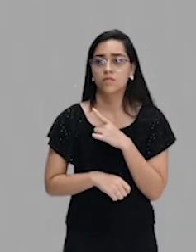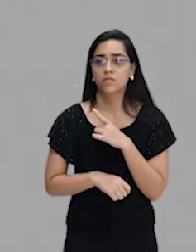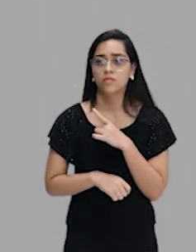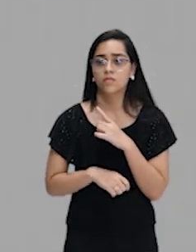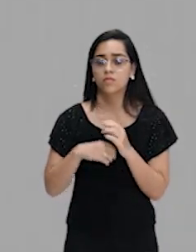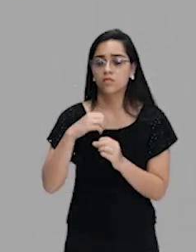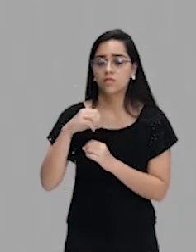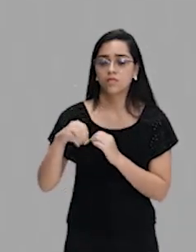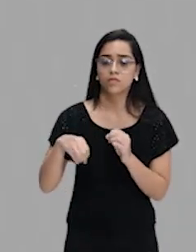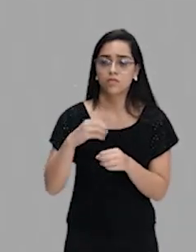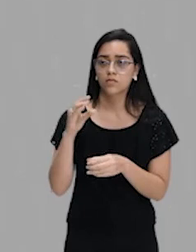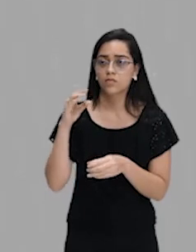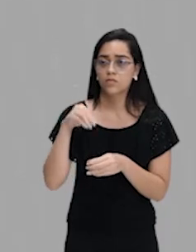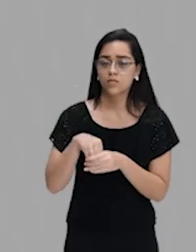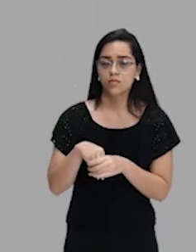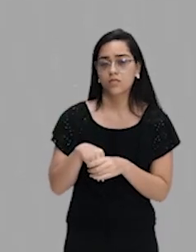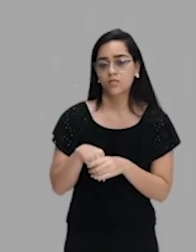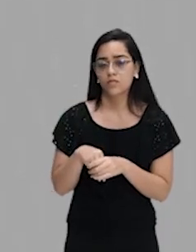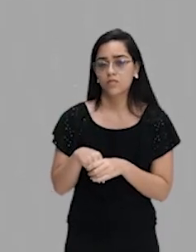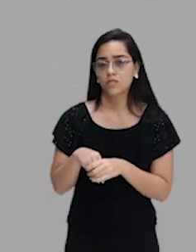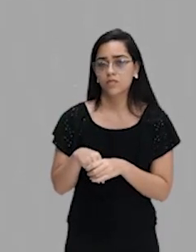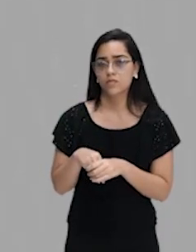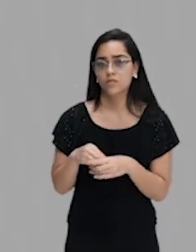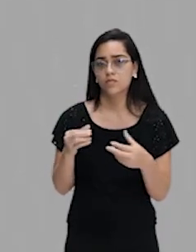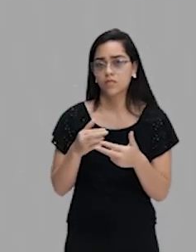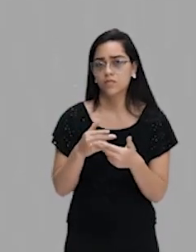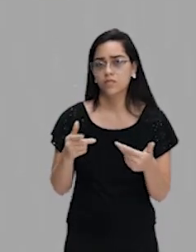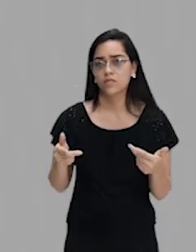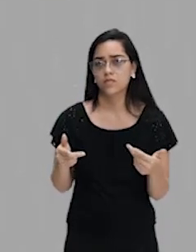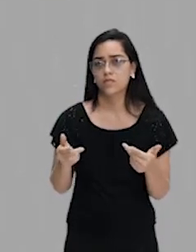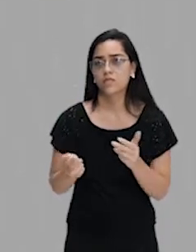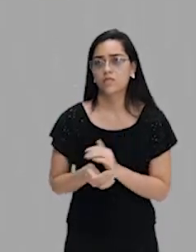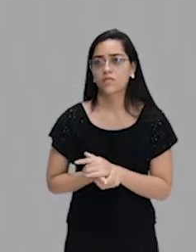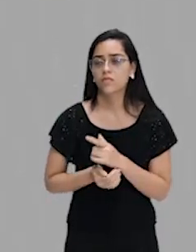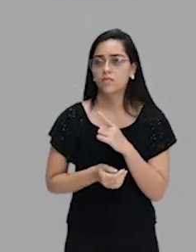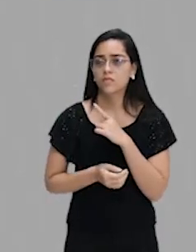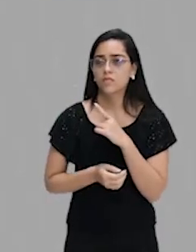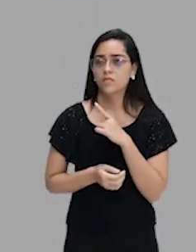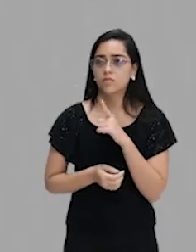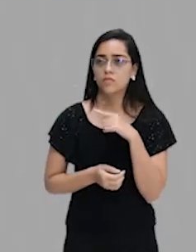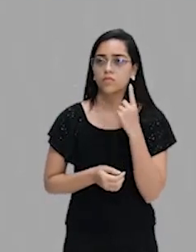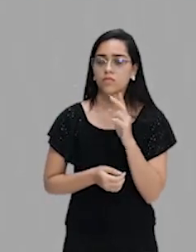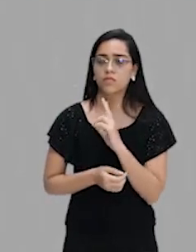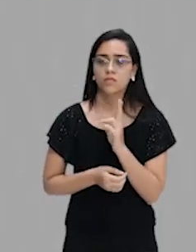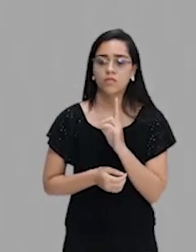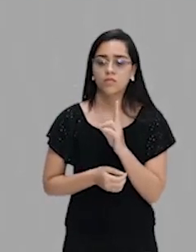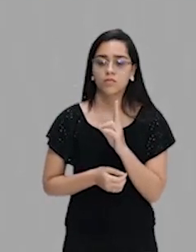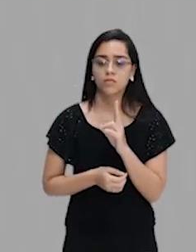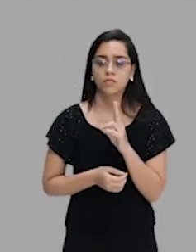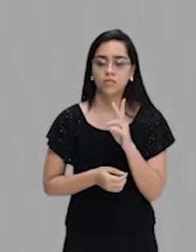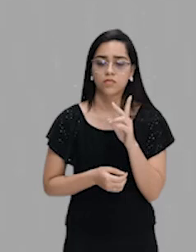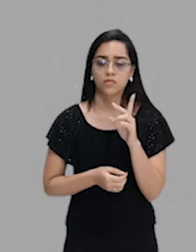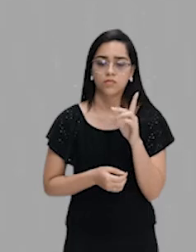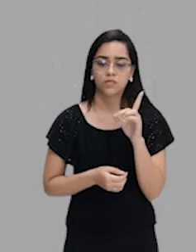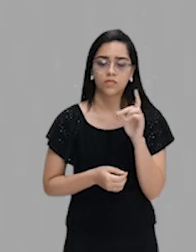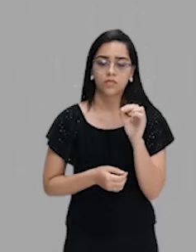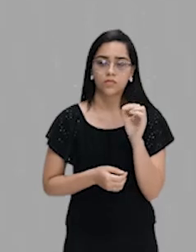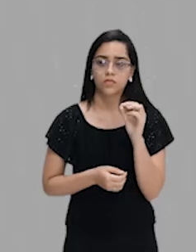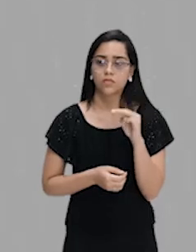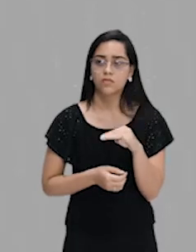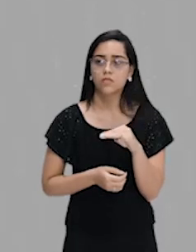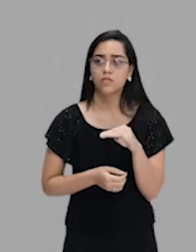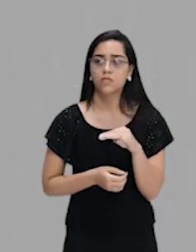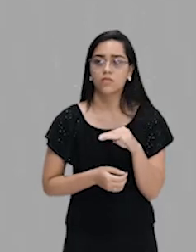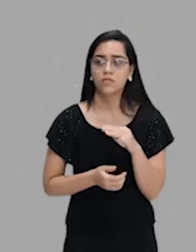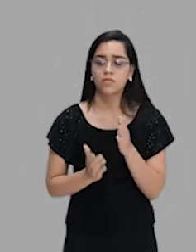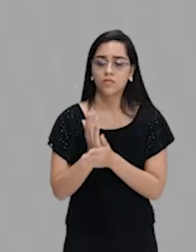Terra estivesse aí dentro de uma campânula, certo? E nós tivéssemos aí o que nós que é chamado de domo, em